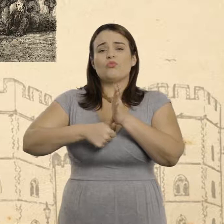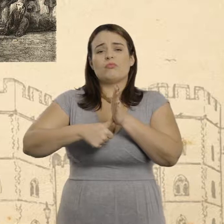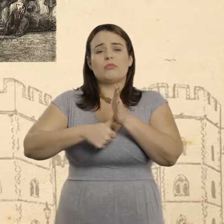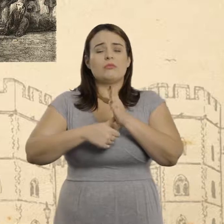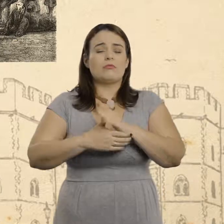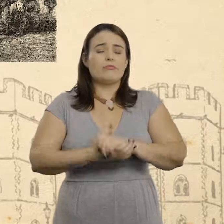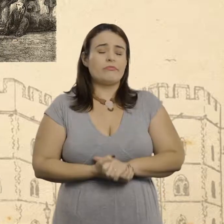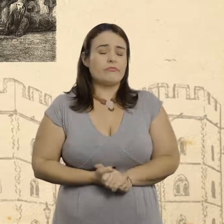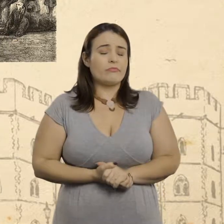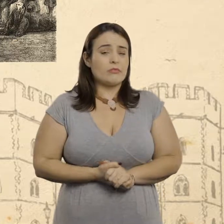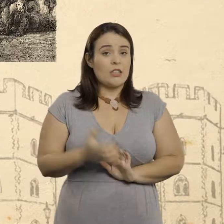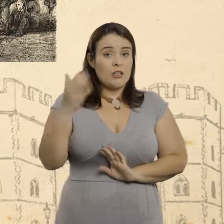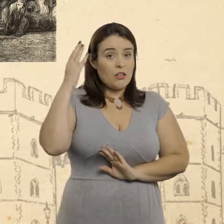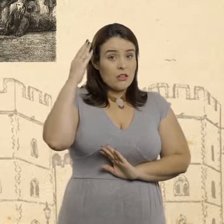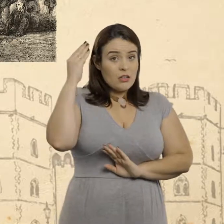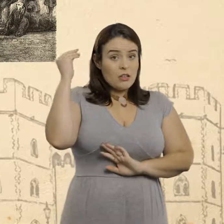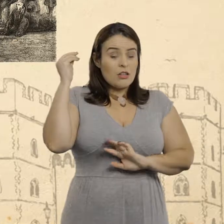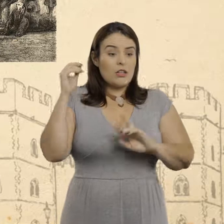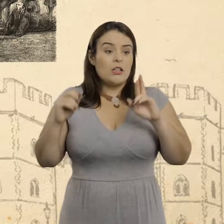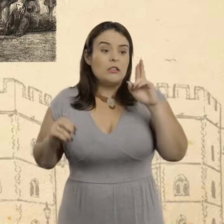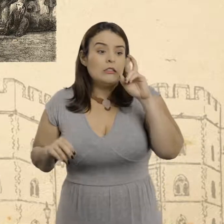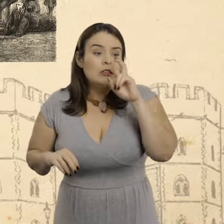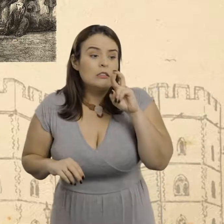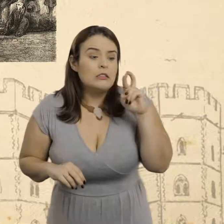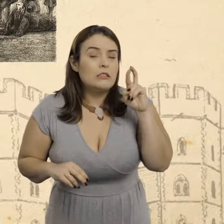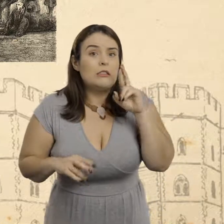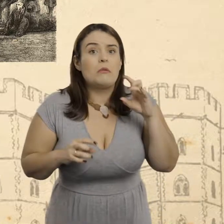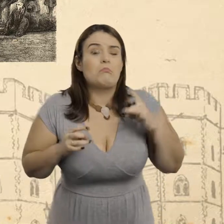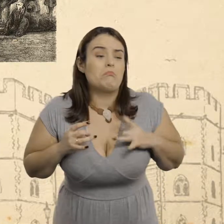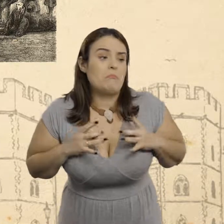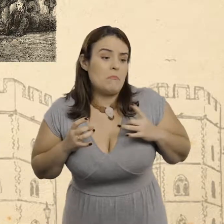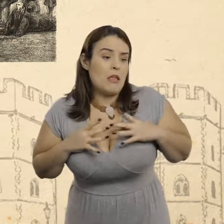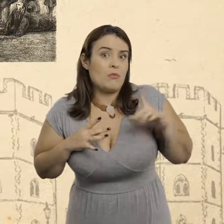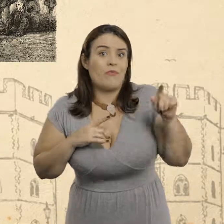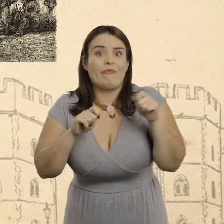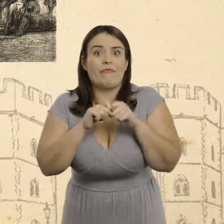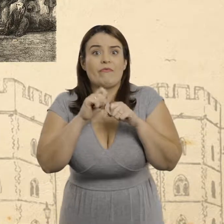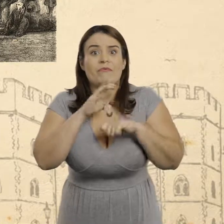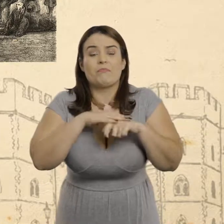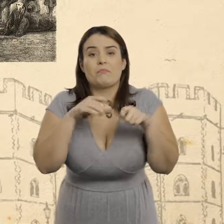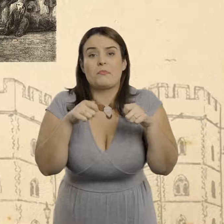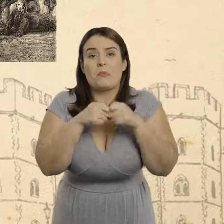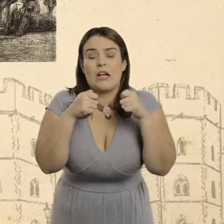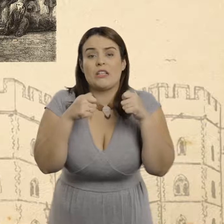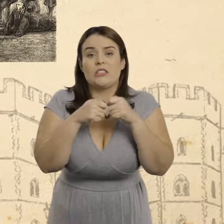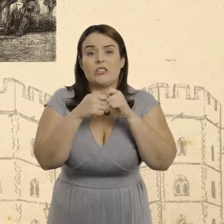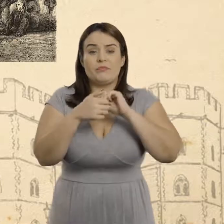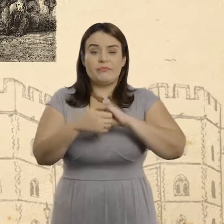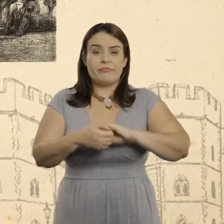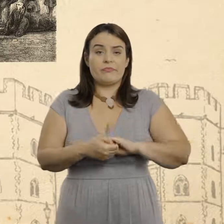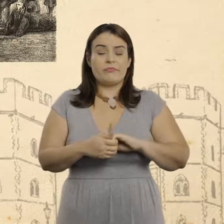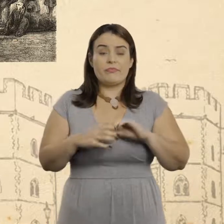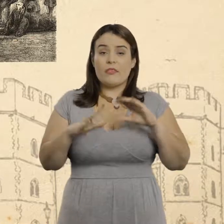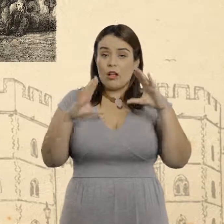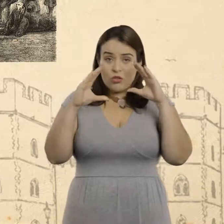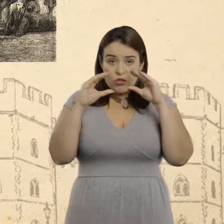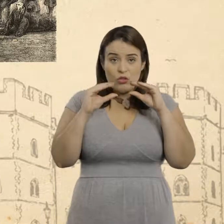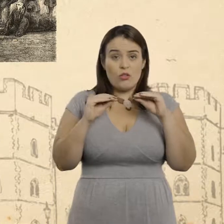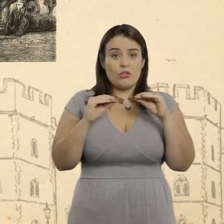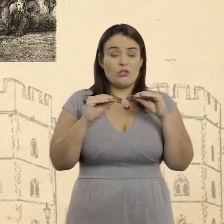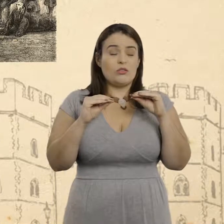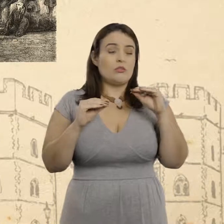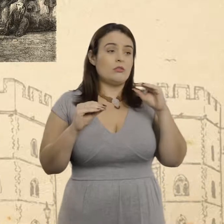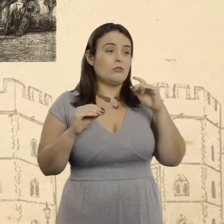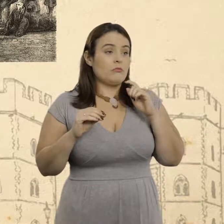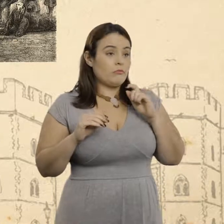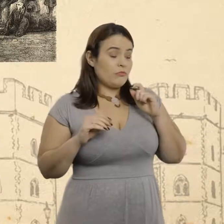Passepartout ficava vigiando o patrão com medo que ele fizesse uma bobagem. À noite, o Sr. Fogg foi falar com